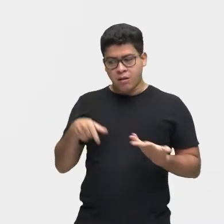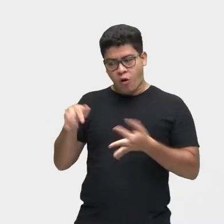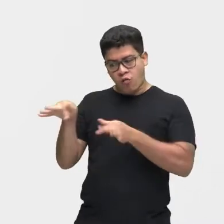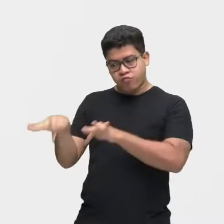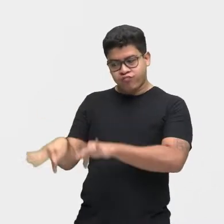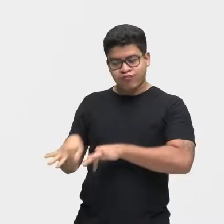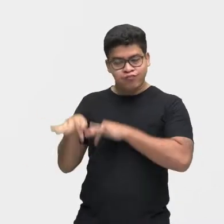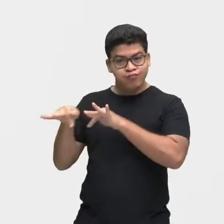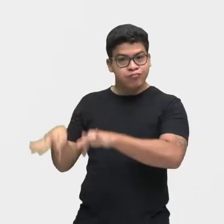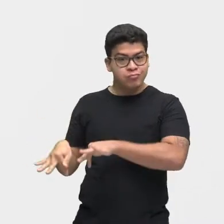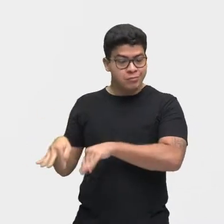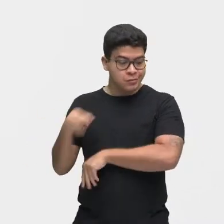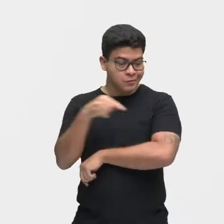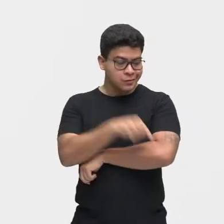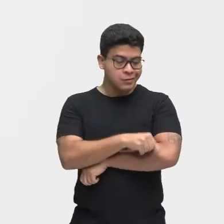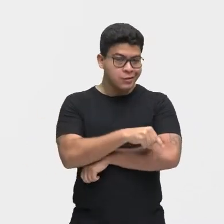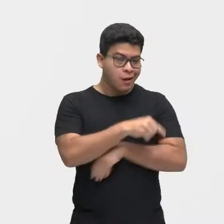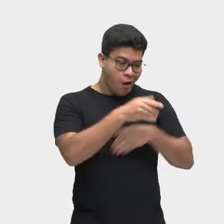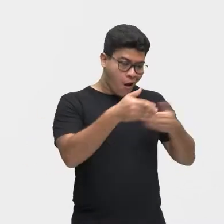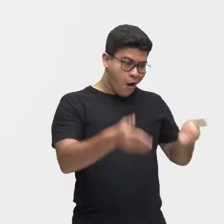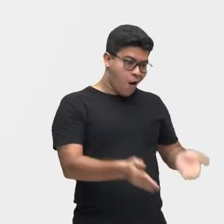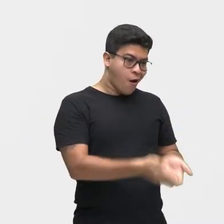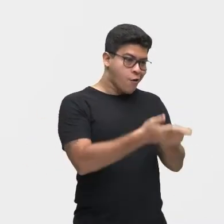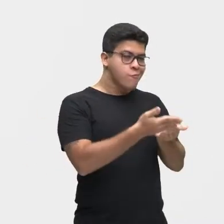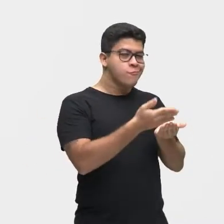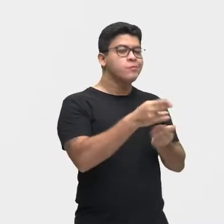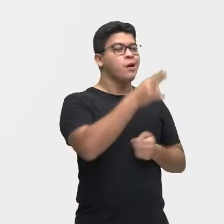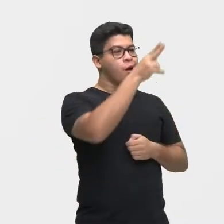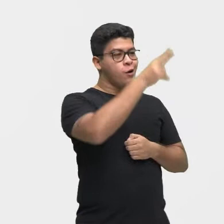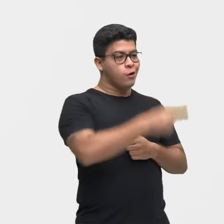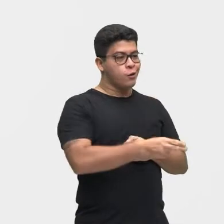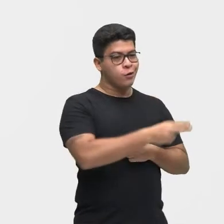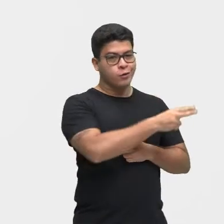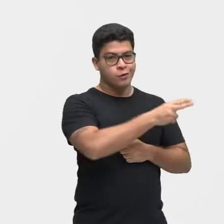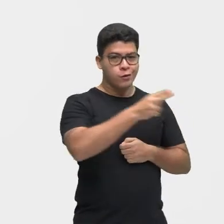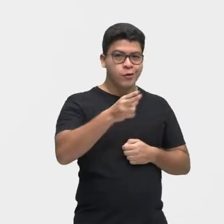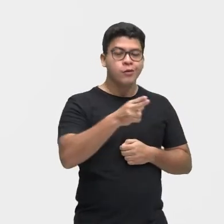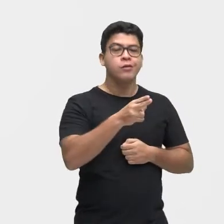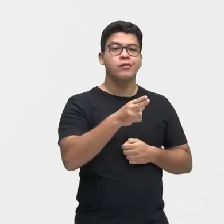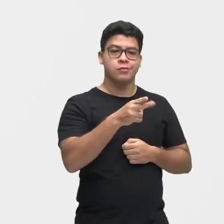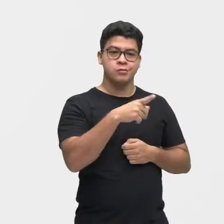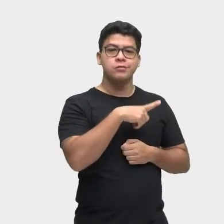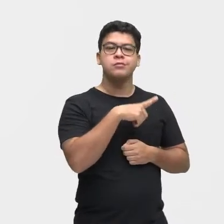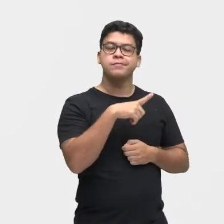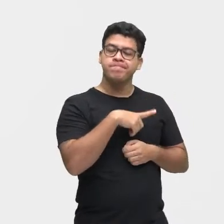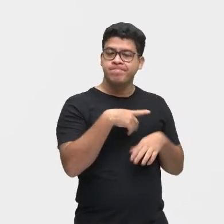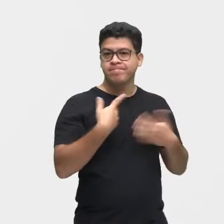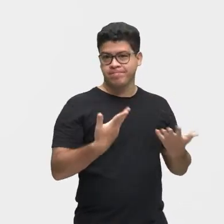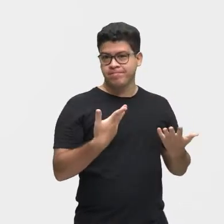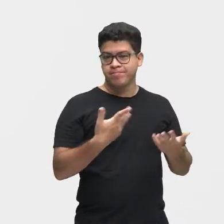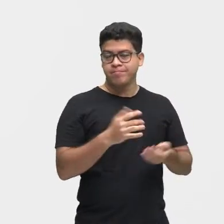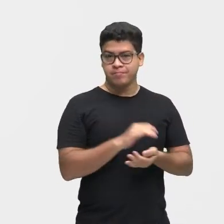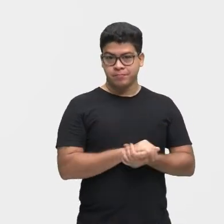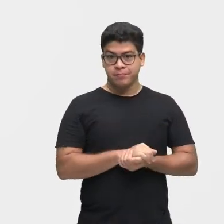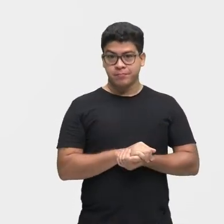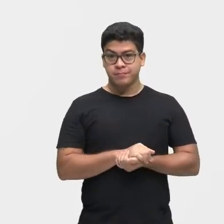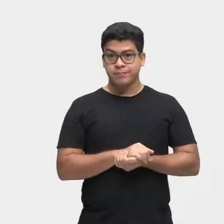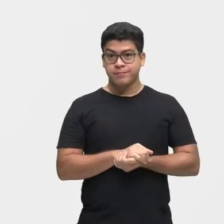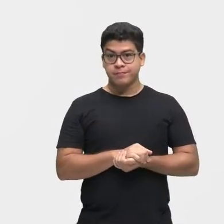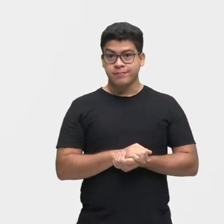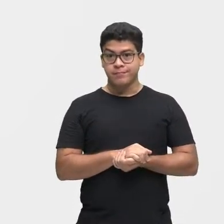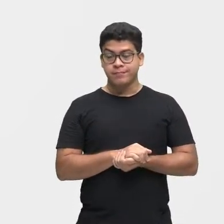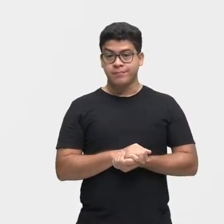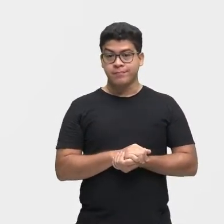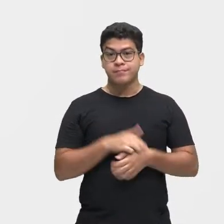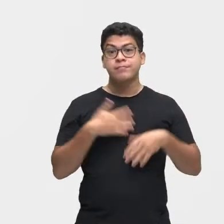aí este poder aí da nobreza, dos senhores feudais, do clero, vai fortalecer o poder